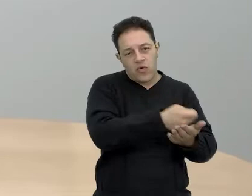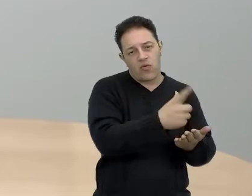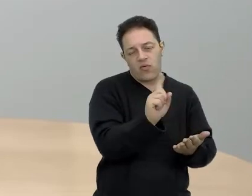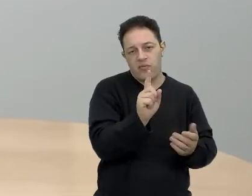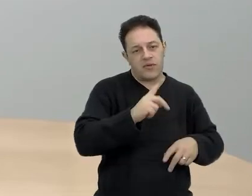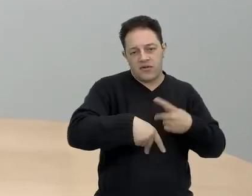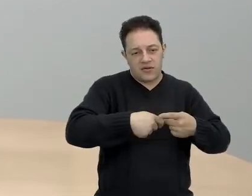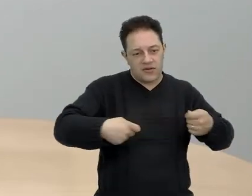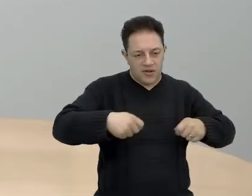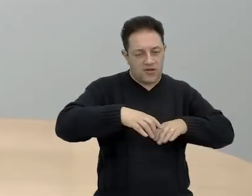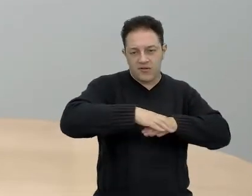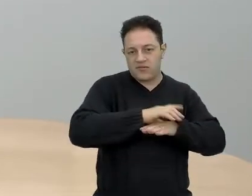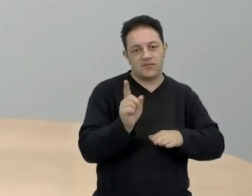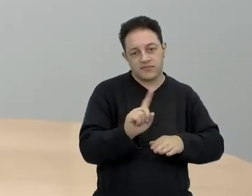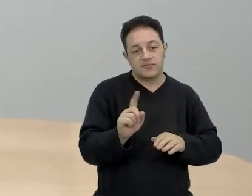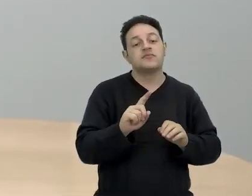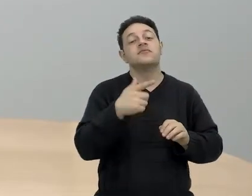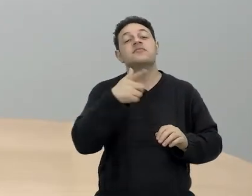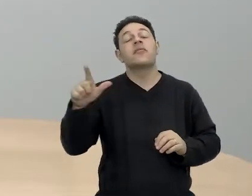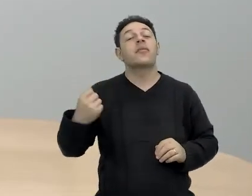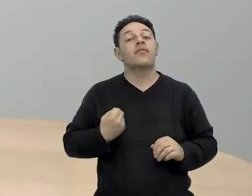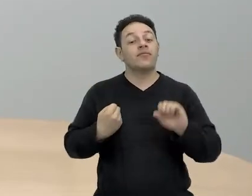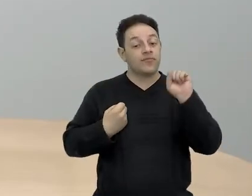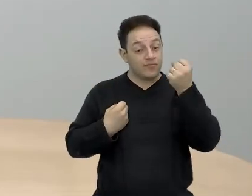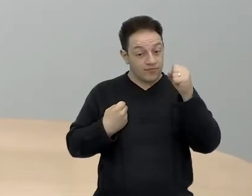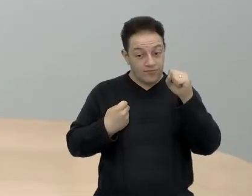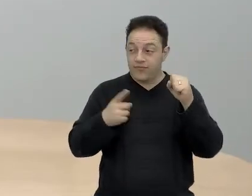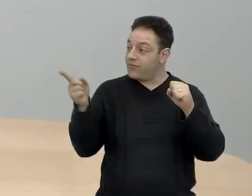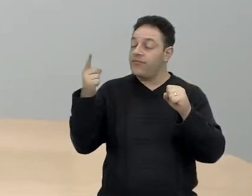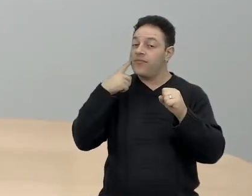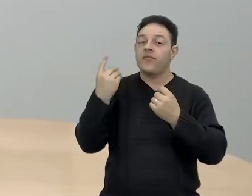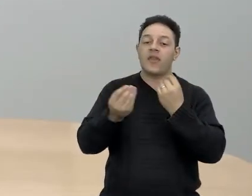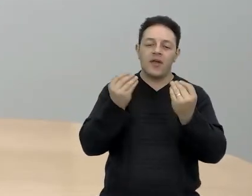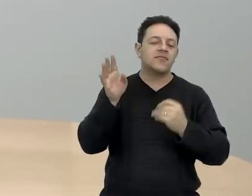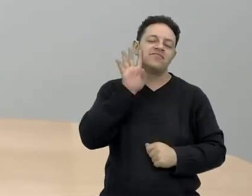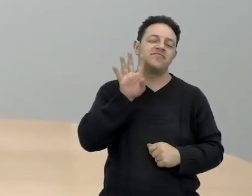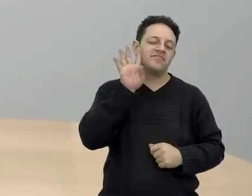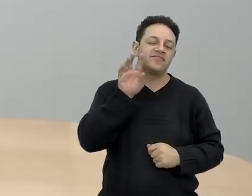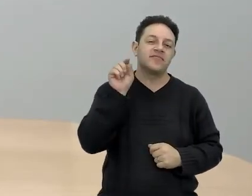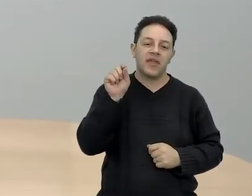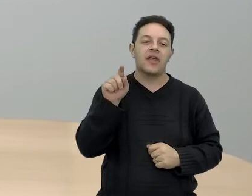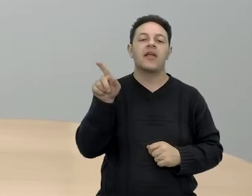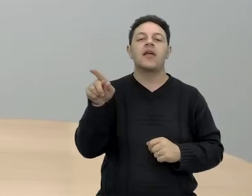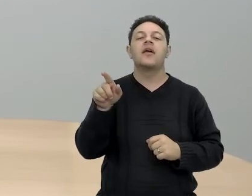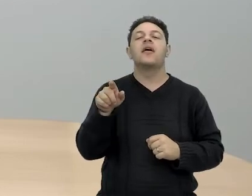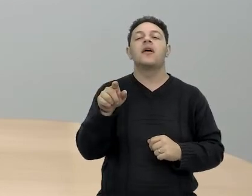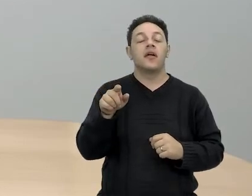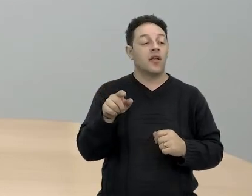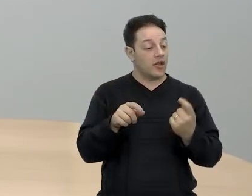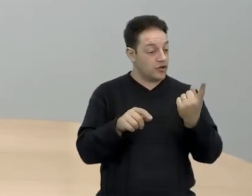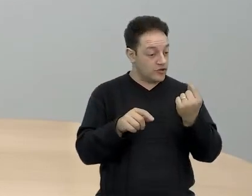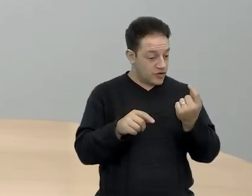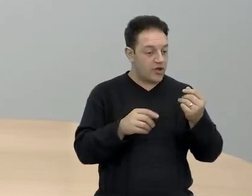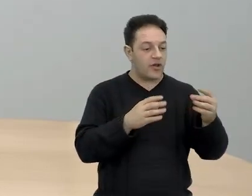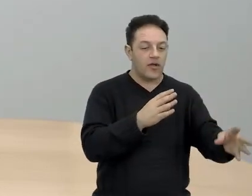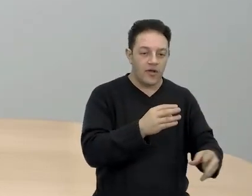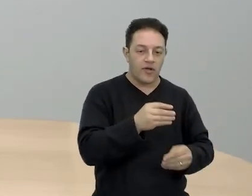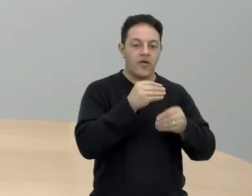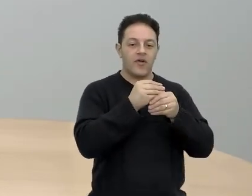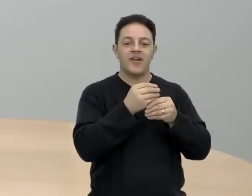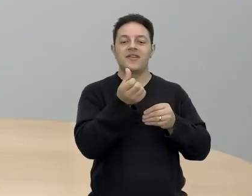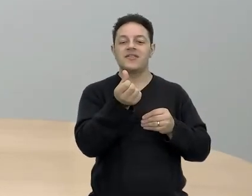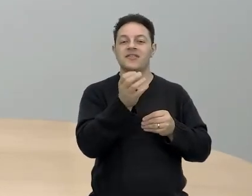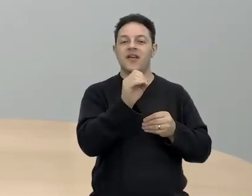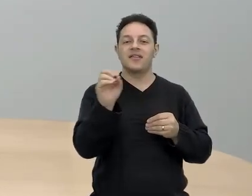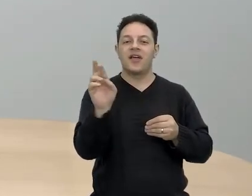tênis aí no valor desejado. E a carta 8 é uma das cartas mais legais, receber parte do pagamento no valor de